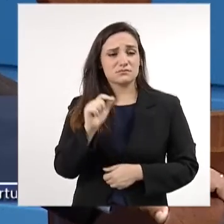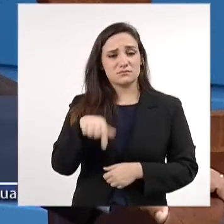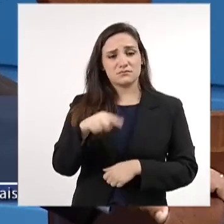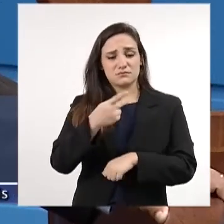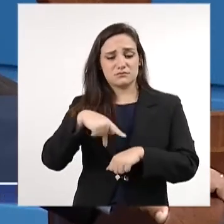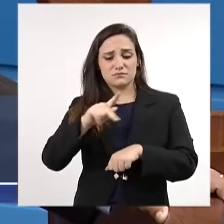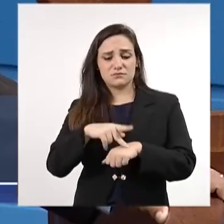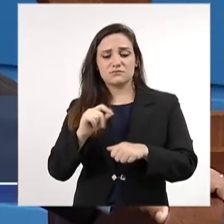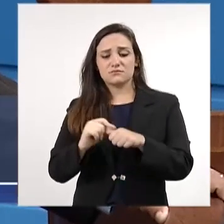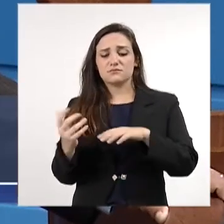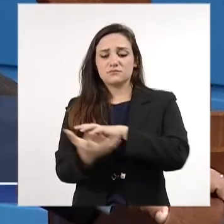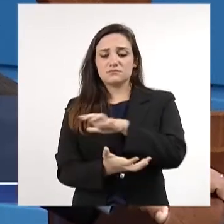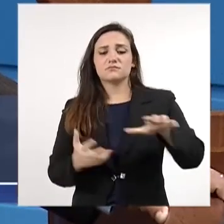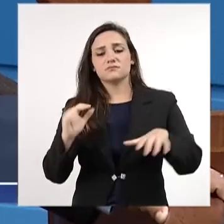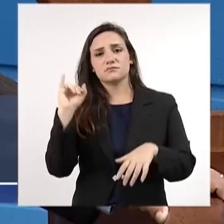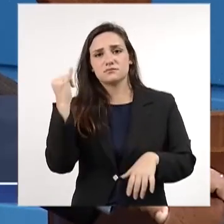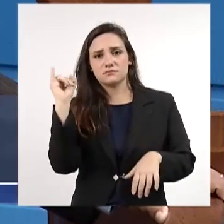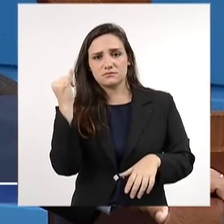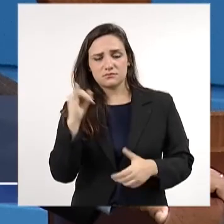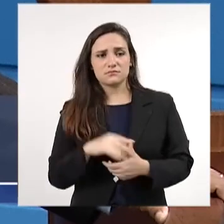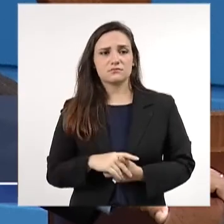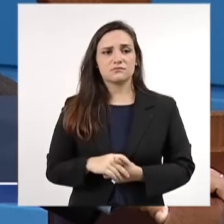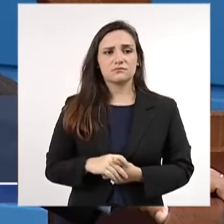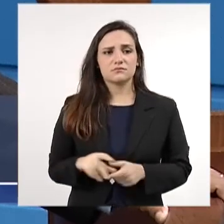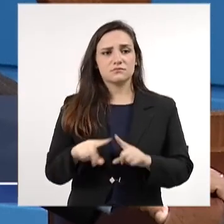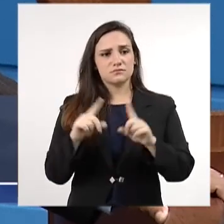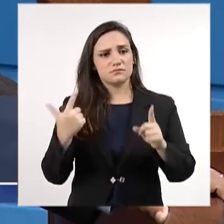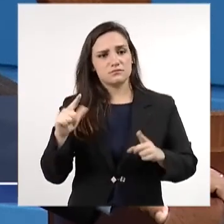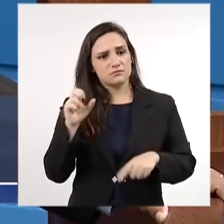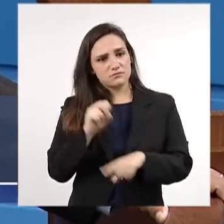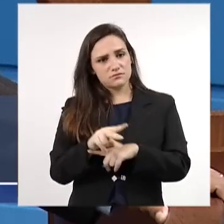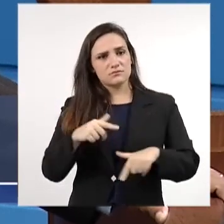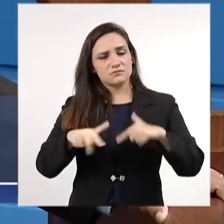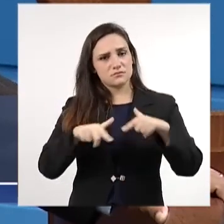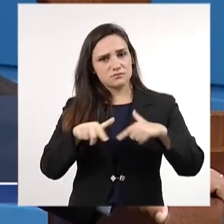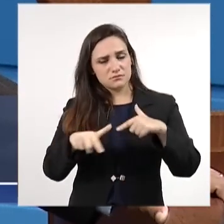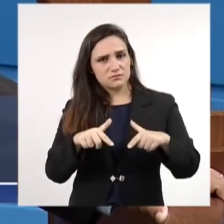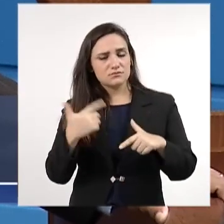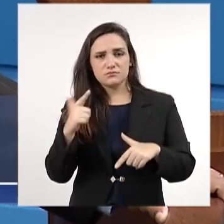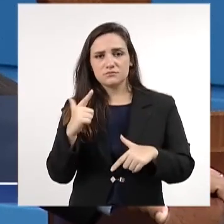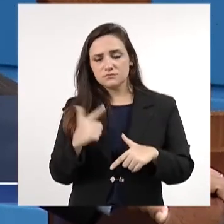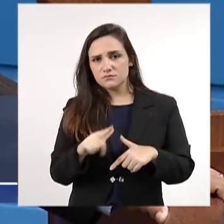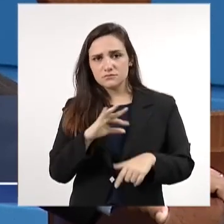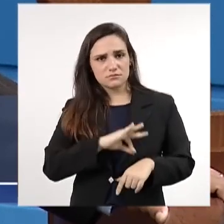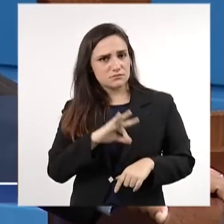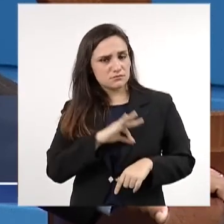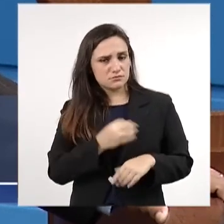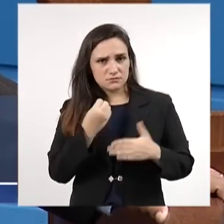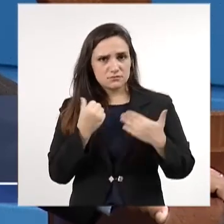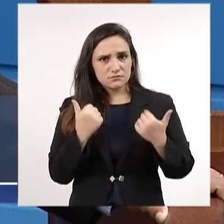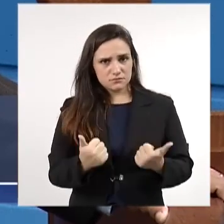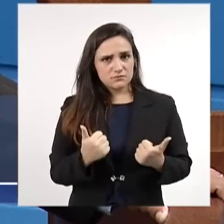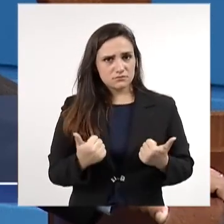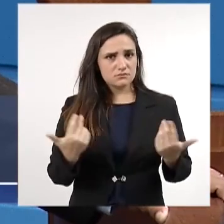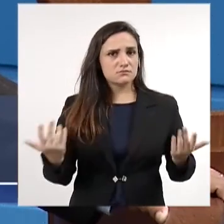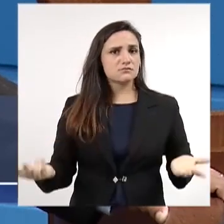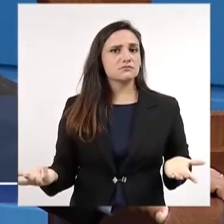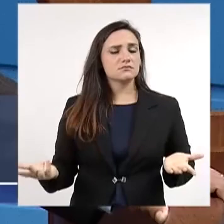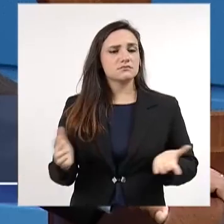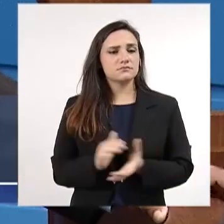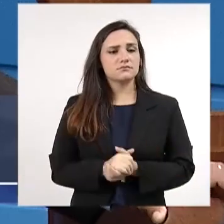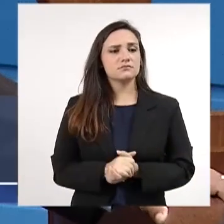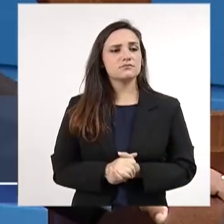reforma tributária e não gerar emprego e renda, e aquele que